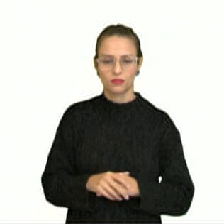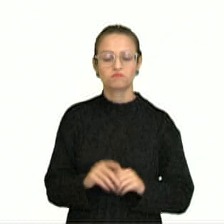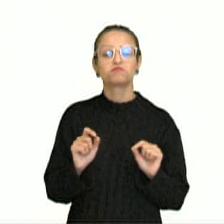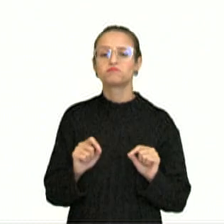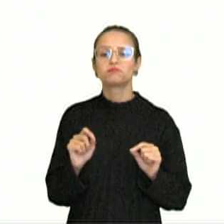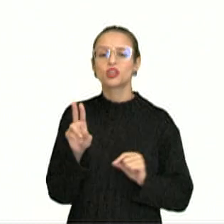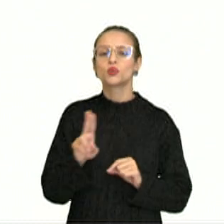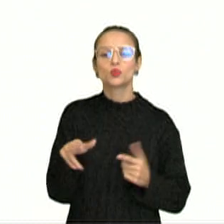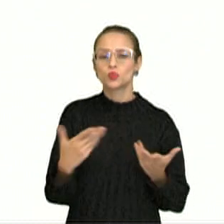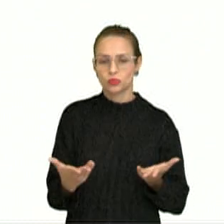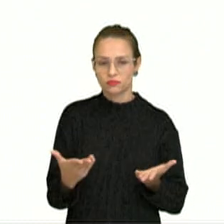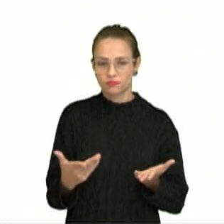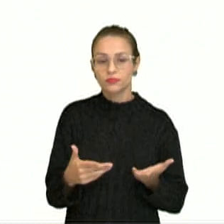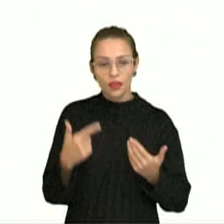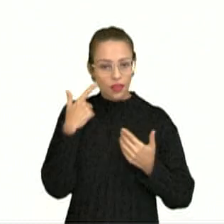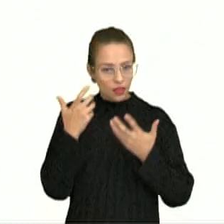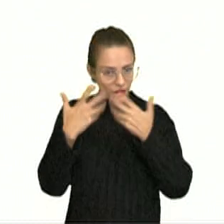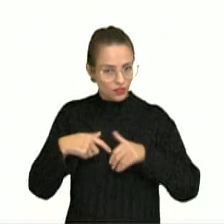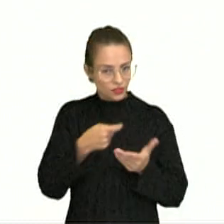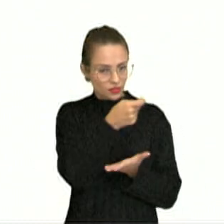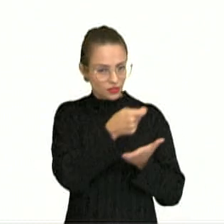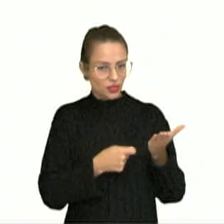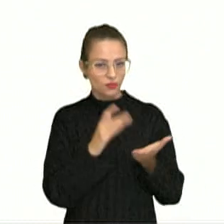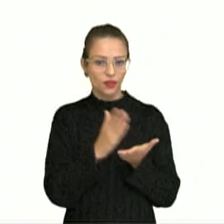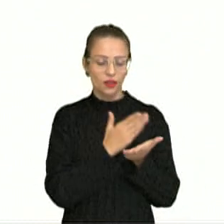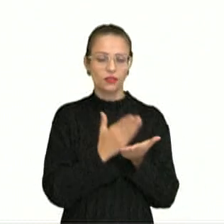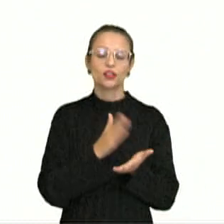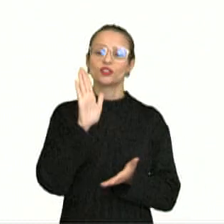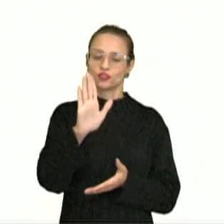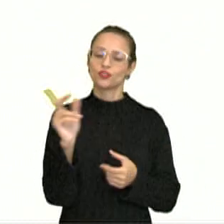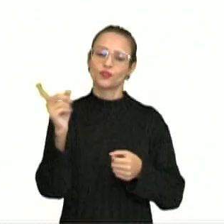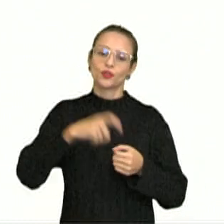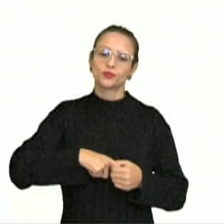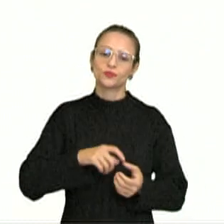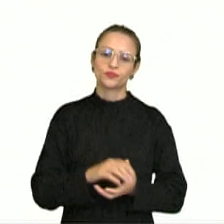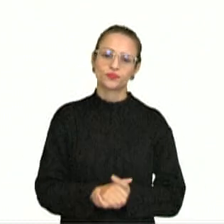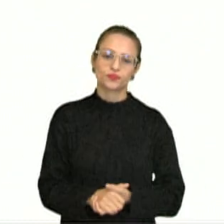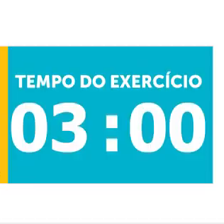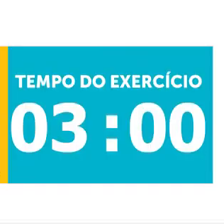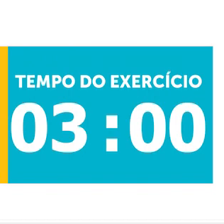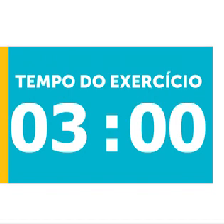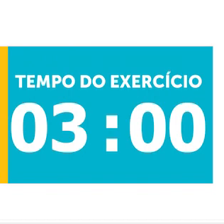serve? Reflita sobre isso, escreva no seu caderno e eu já retorno.